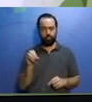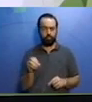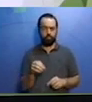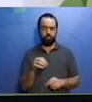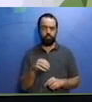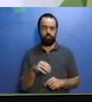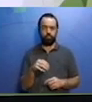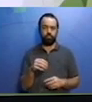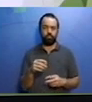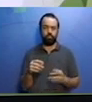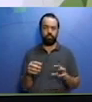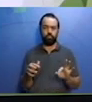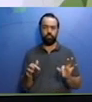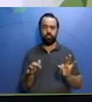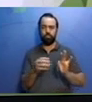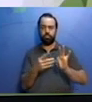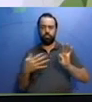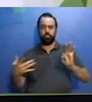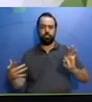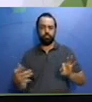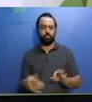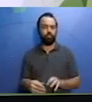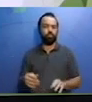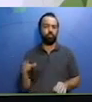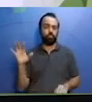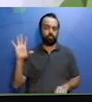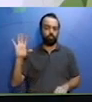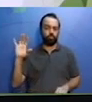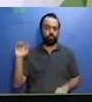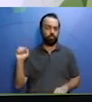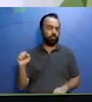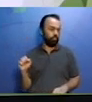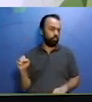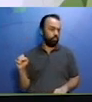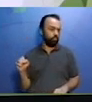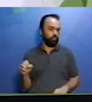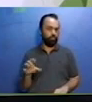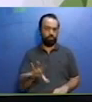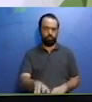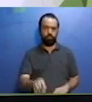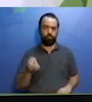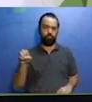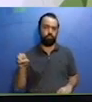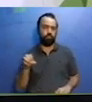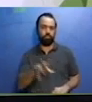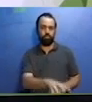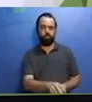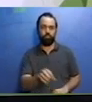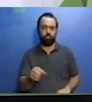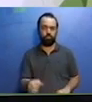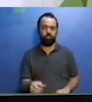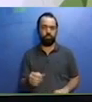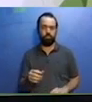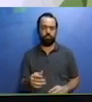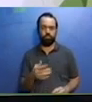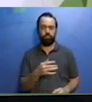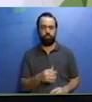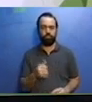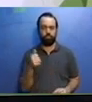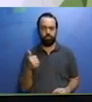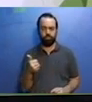Então, a pessoa está usando um método de mãos, né, o processo, e está separando aí frutas sadias de